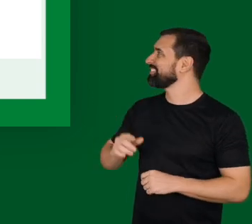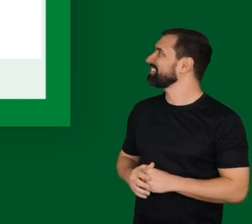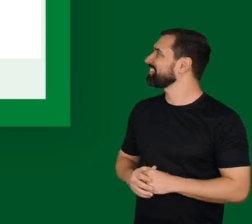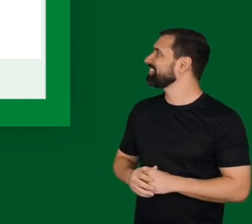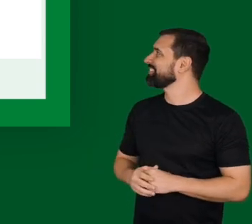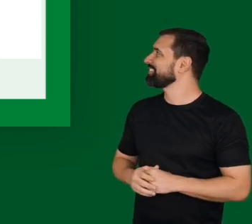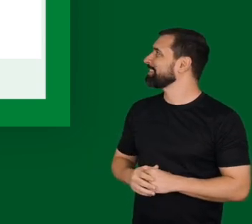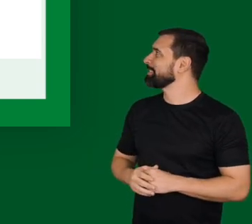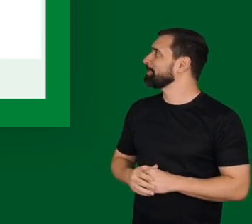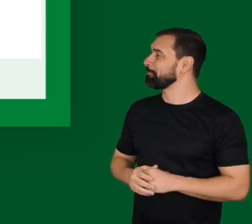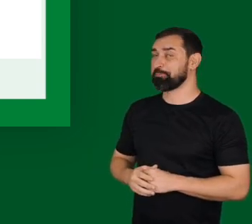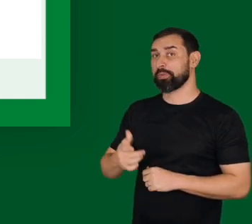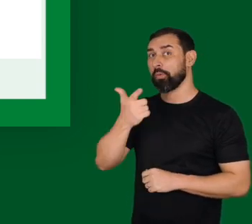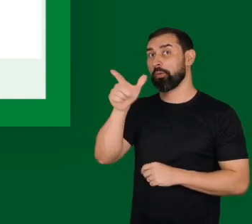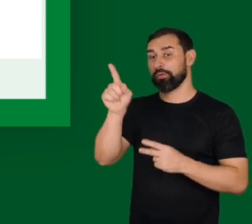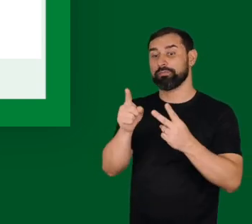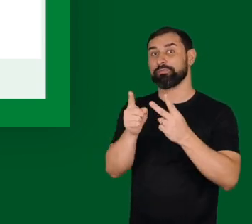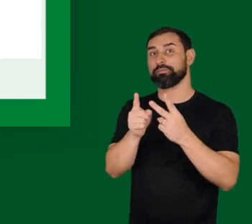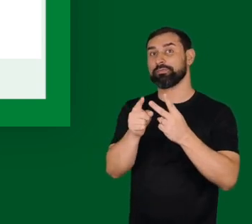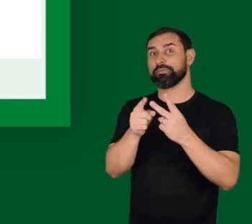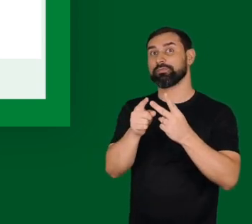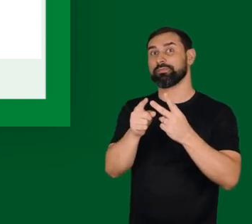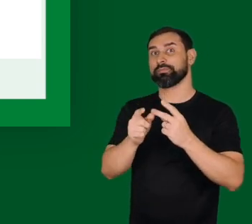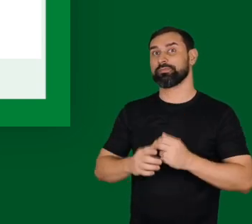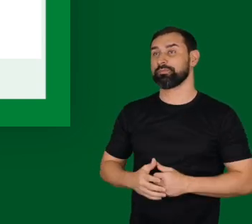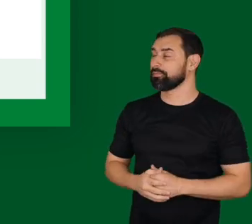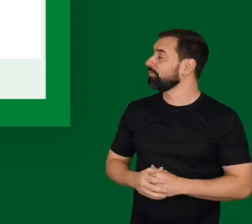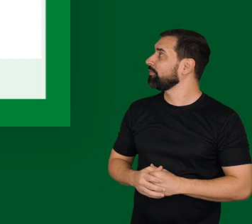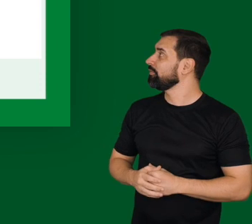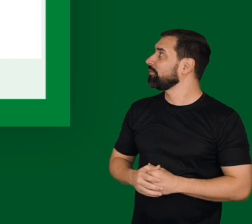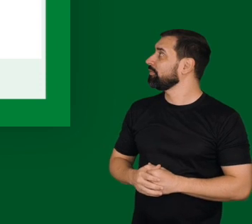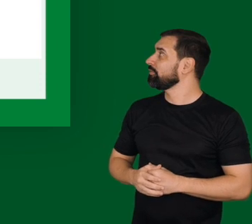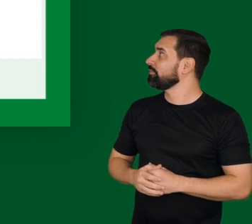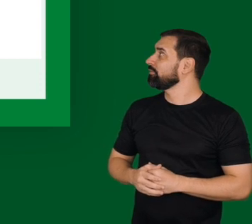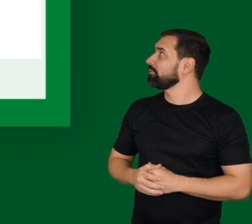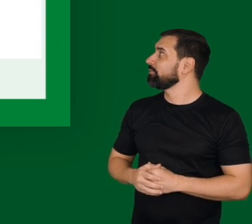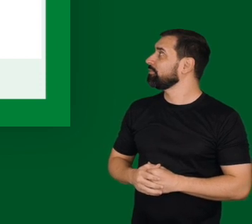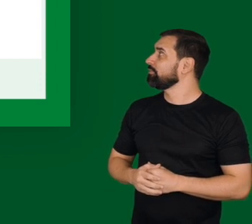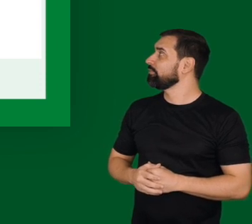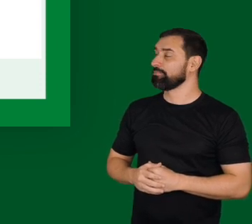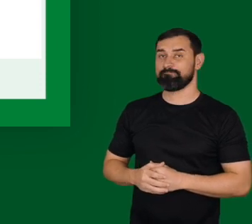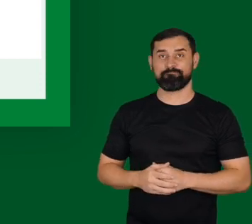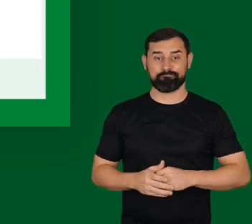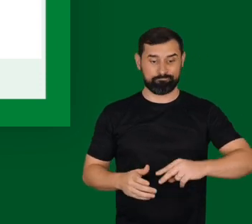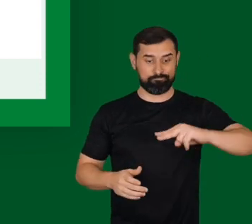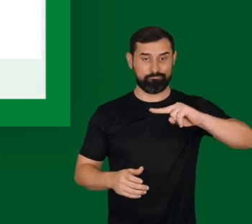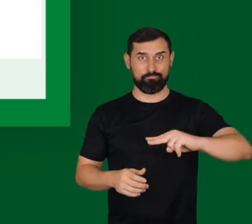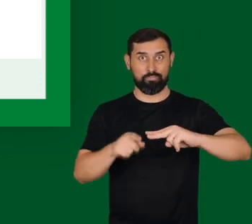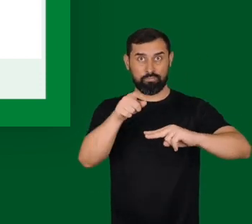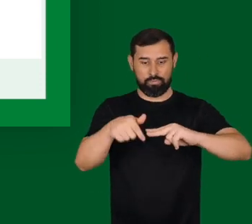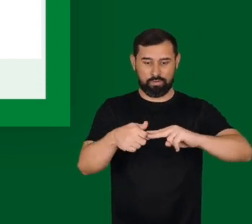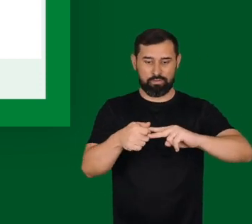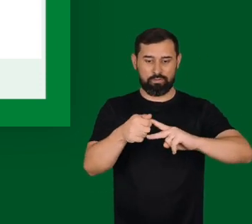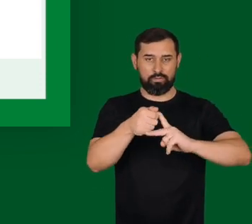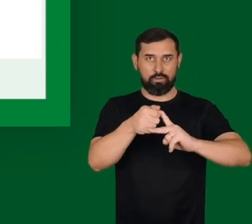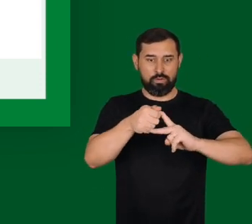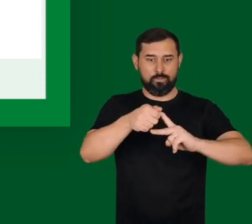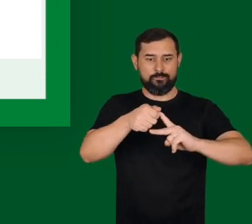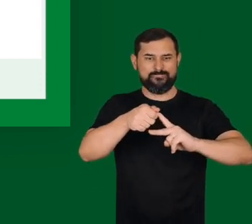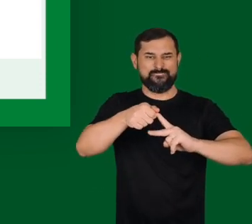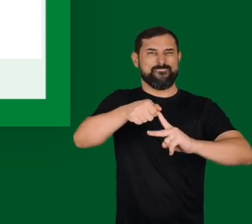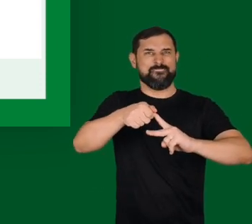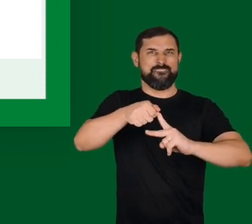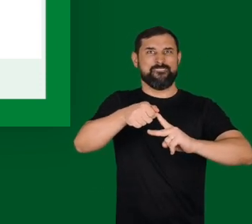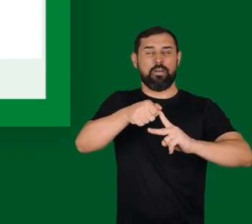a febre, e ela tem uma taxa elevada de recorrência, né? A gente costuma brincar no consultório pediátrico que aquele menino que convulsionou